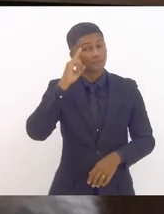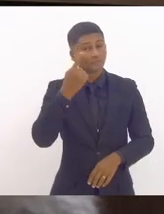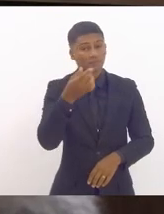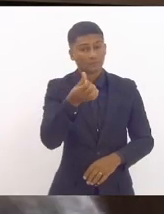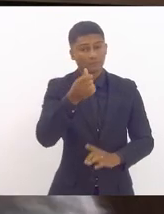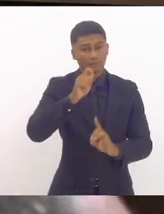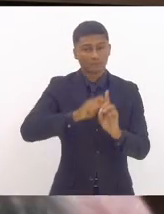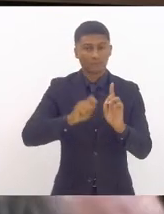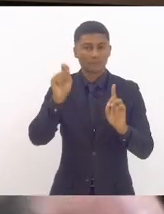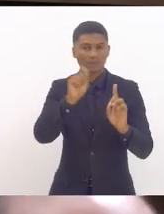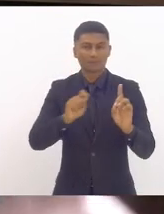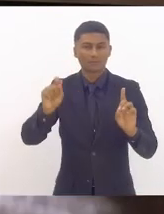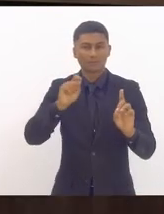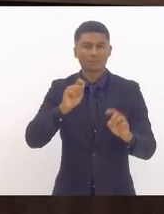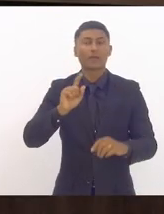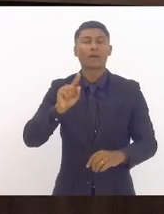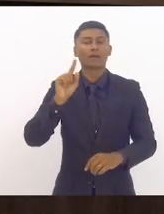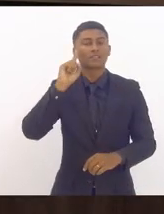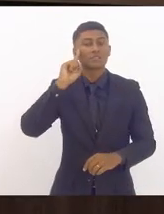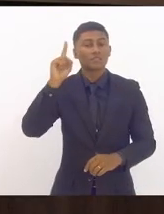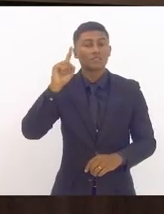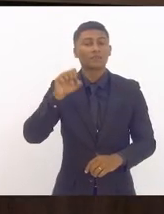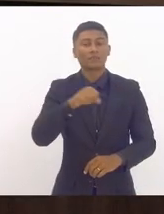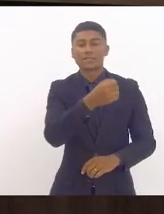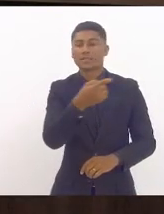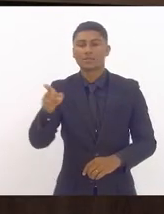agosto é dia de São Roque.